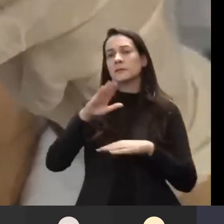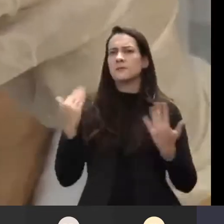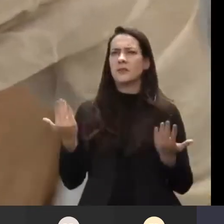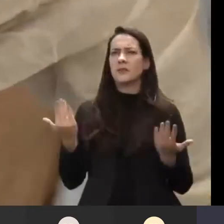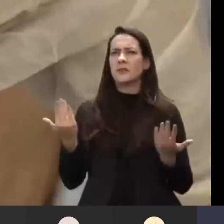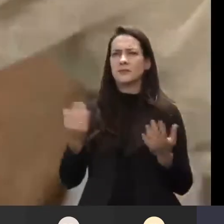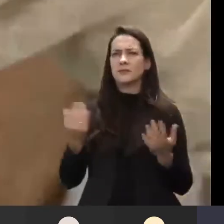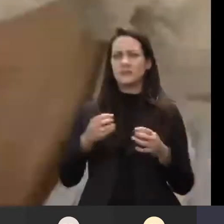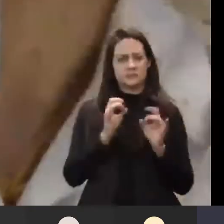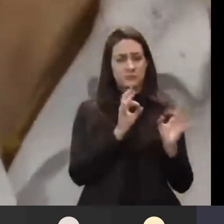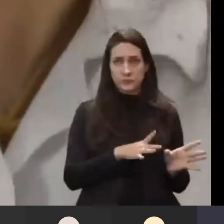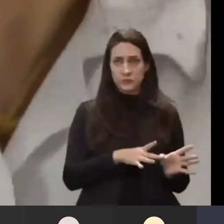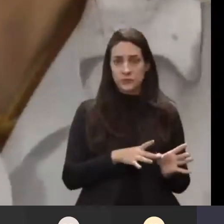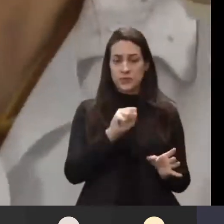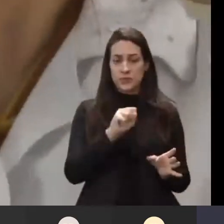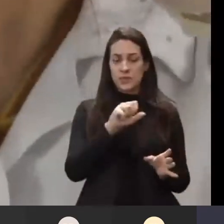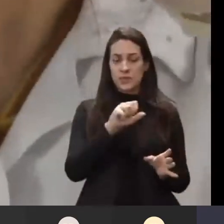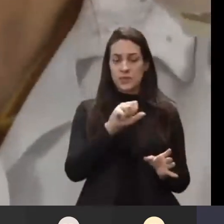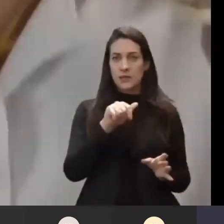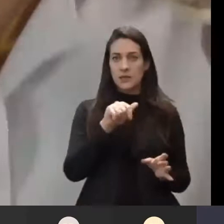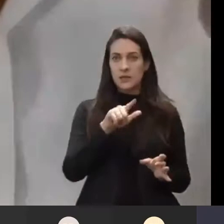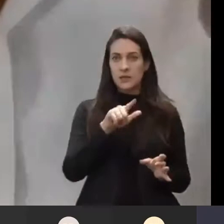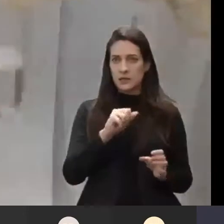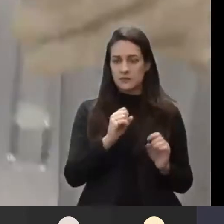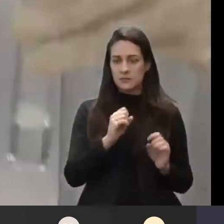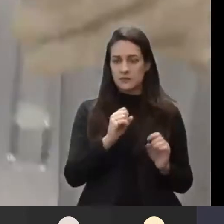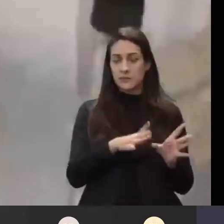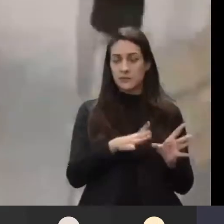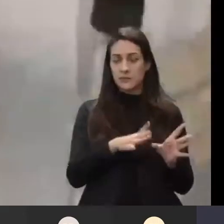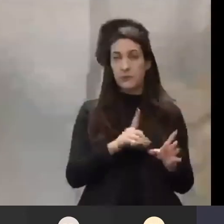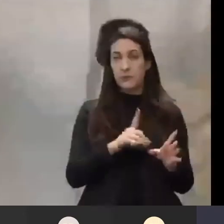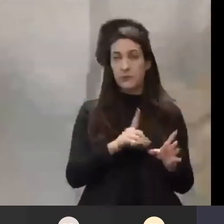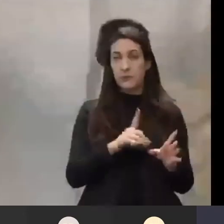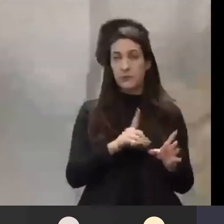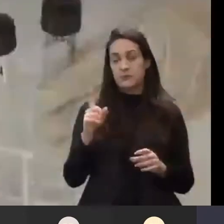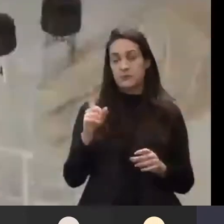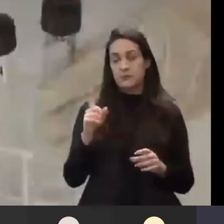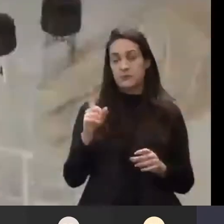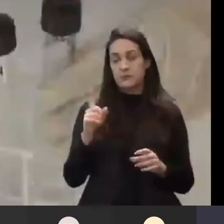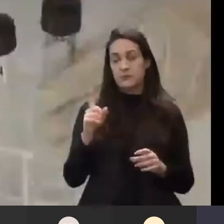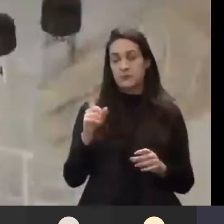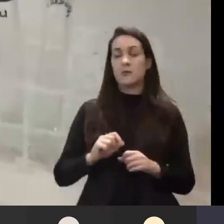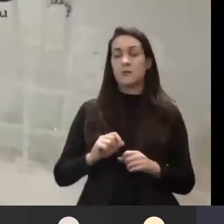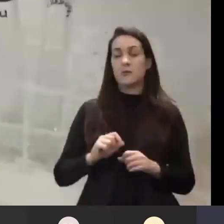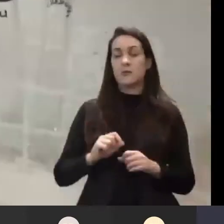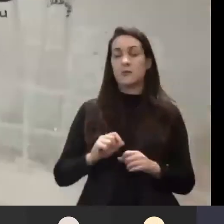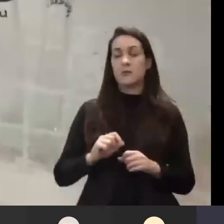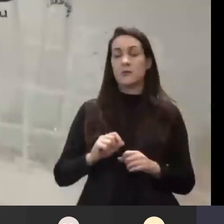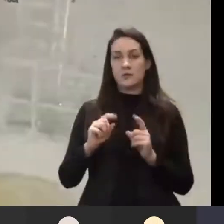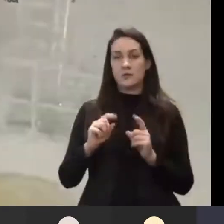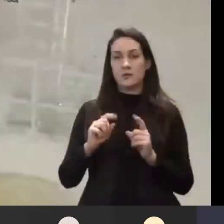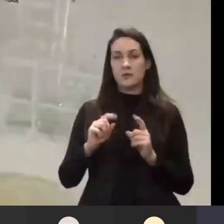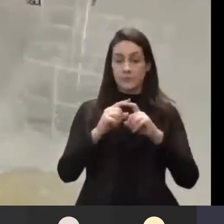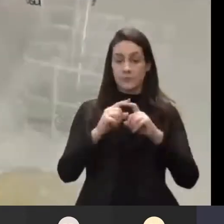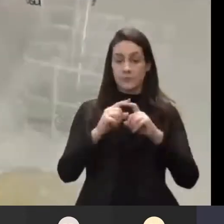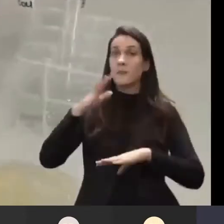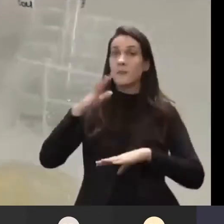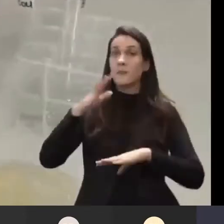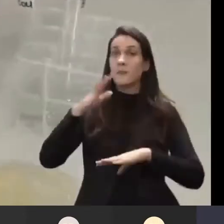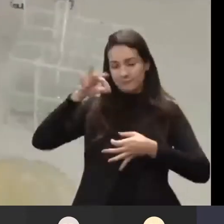vai descartar e fazer outra? Não. É só acrescentar mais bactérias. Então, como ela não chegou no grau ideal